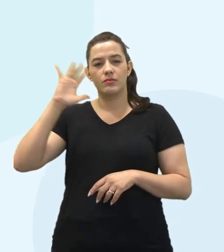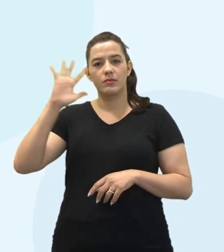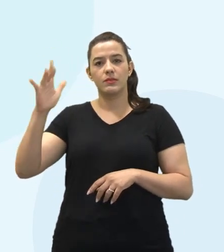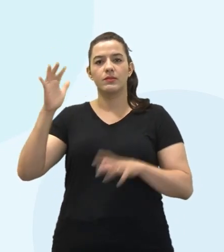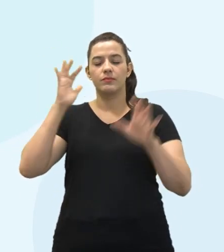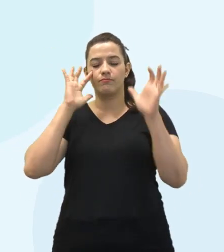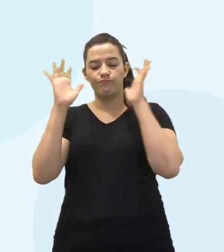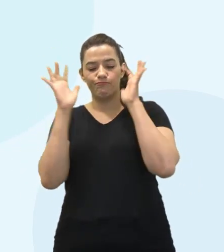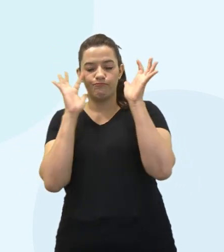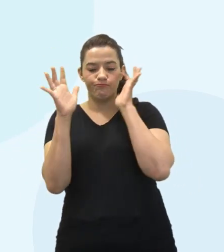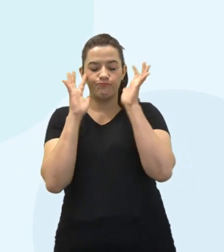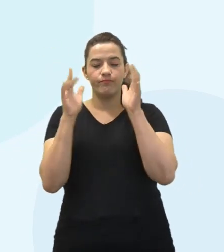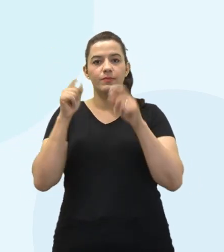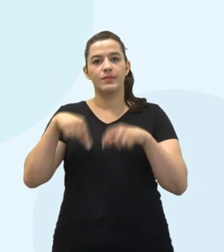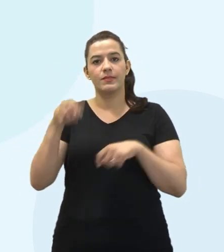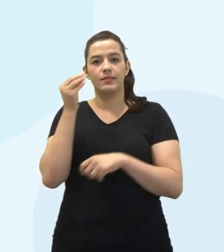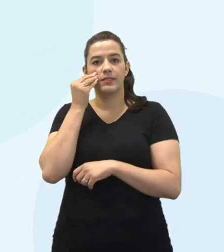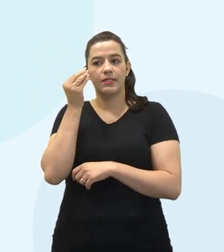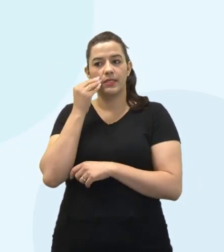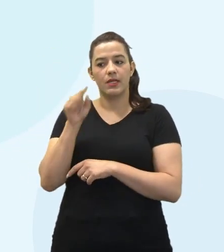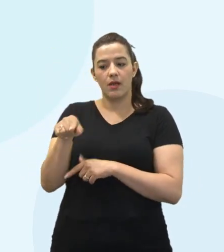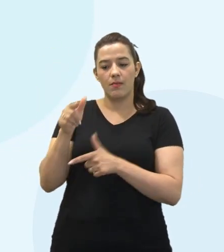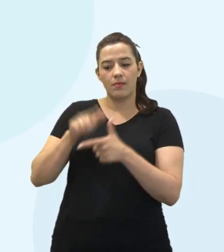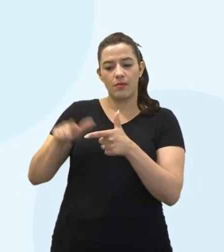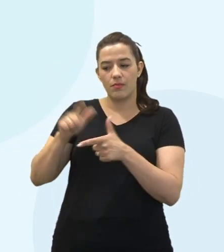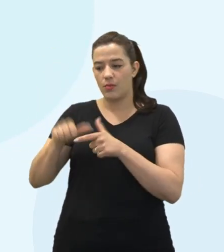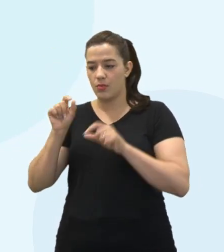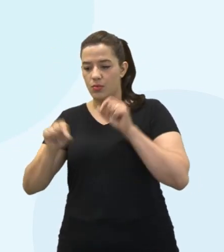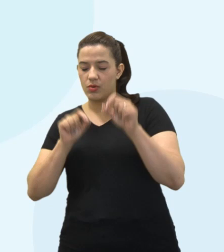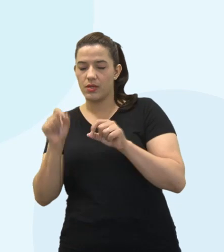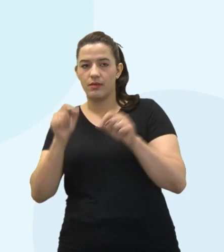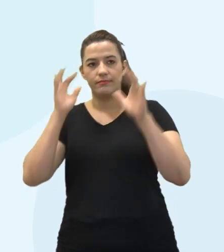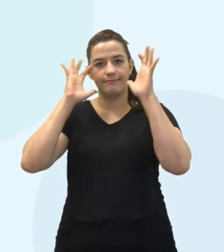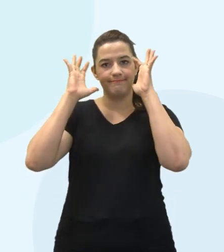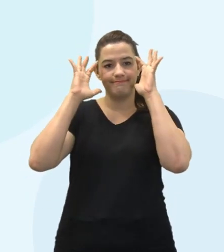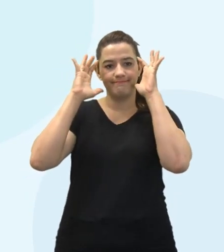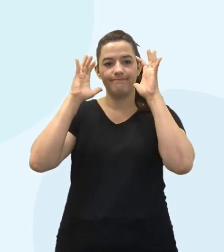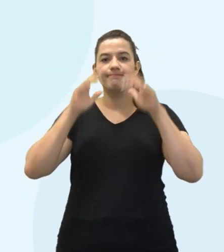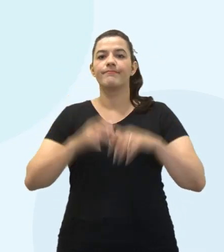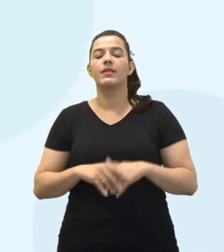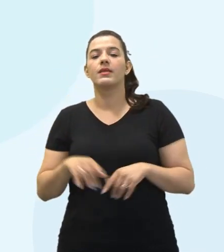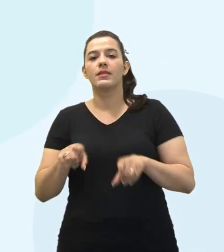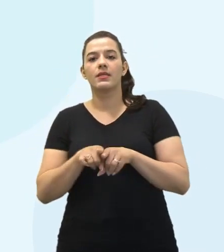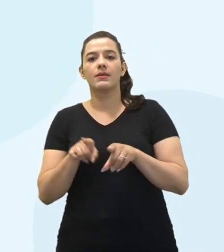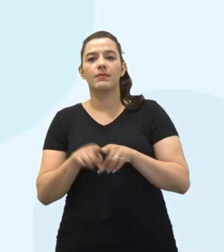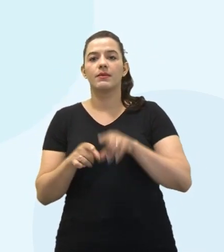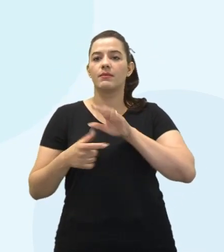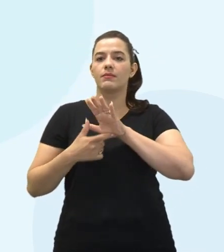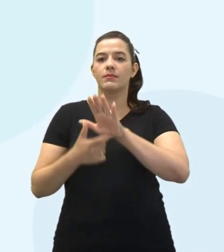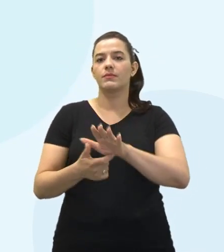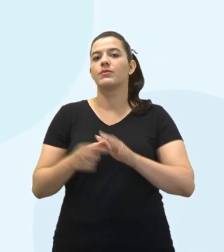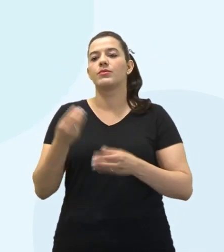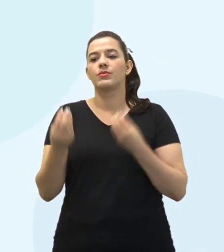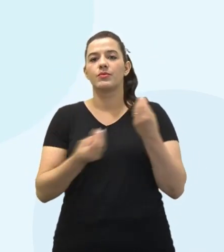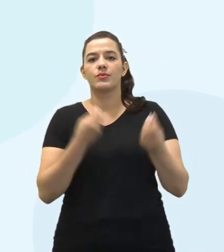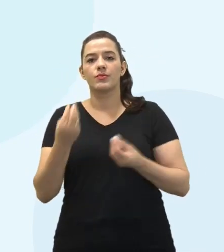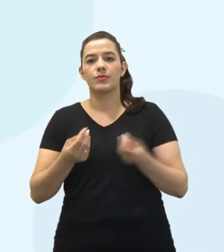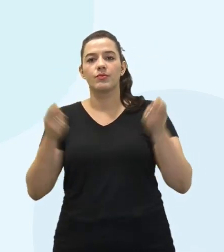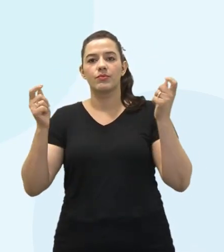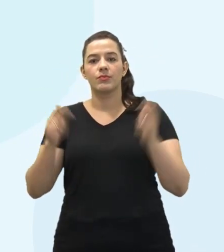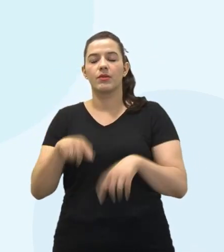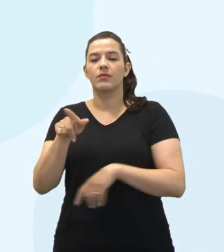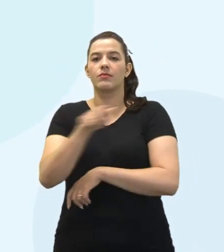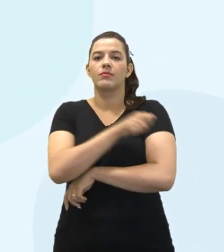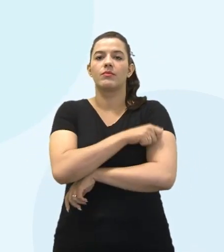importante para resolução de problemas é qualquer situação problema a sua representa de que forma o o o